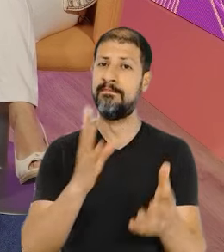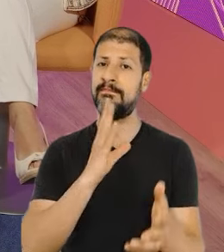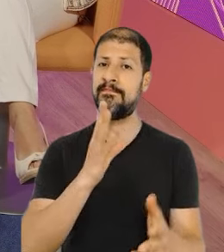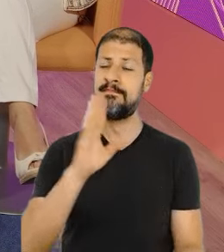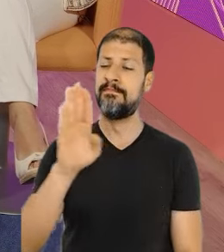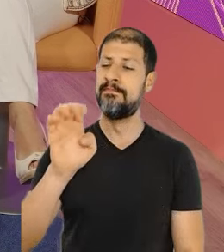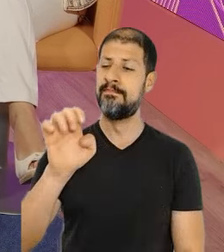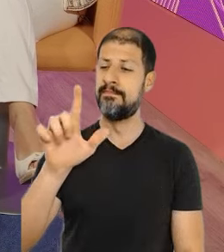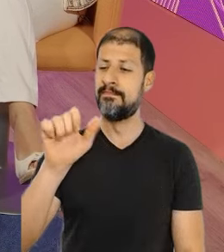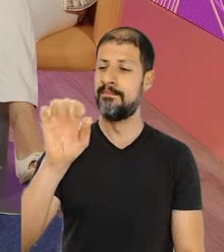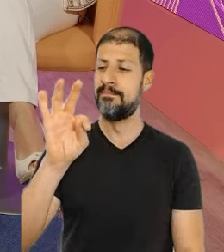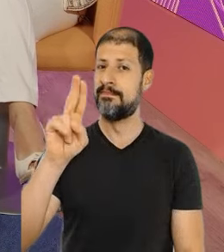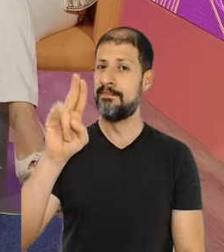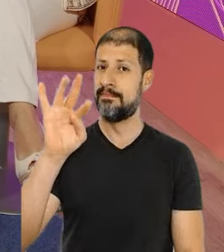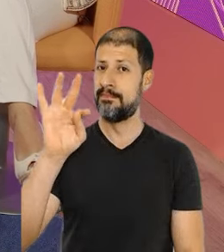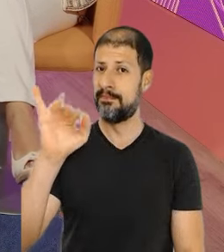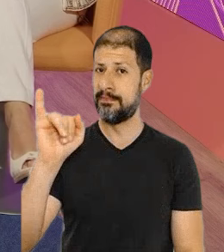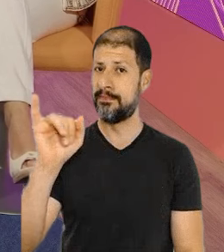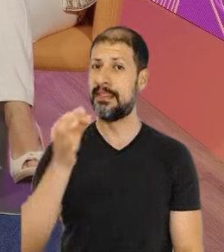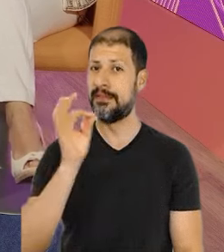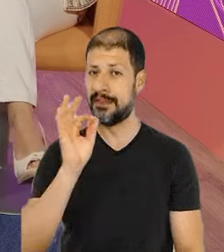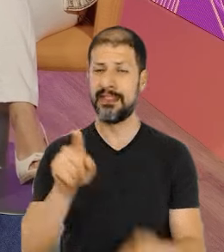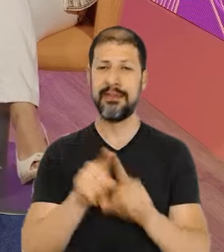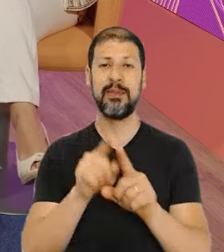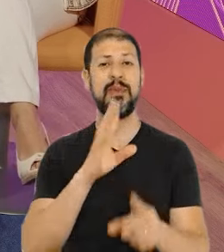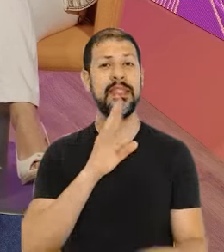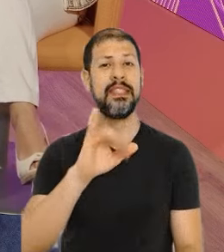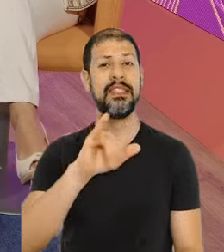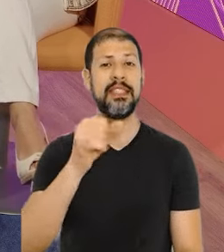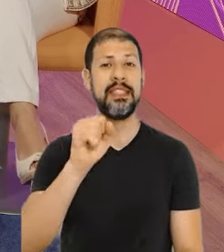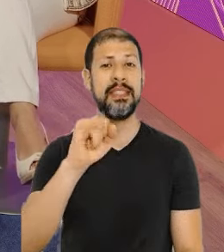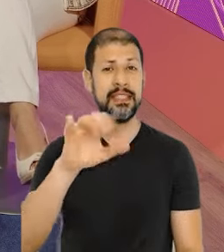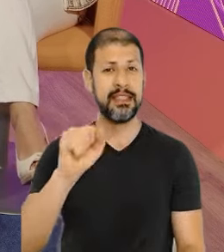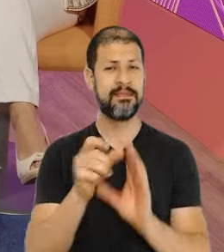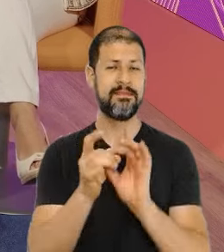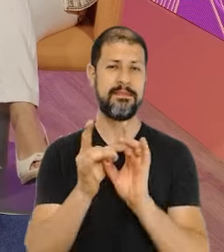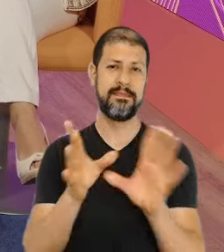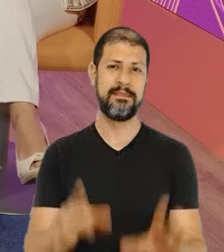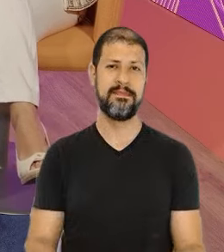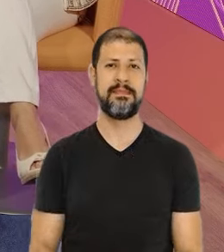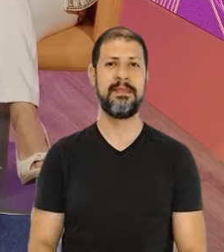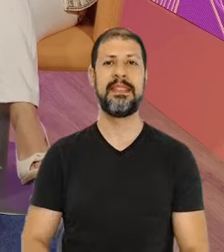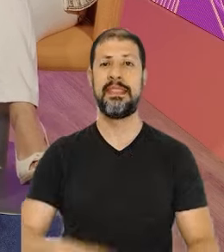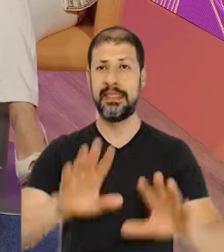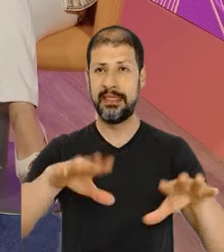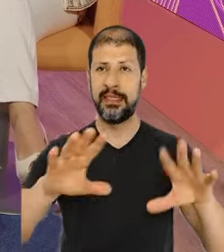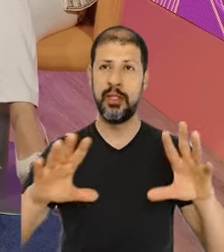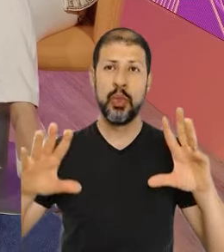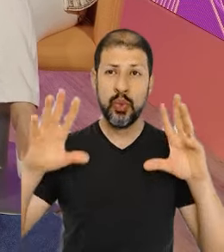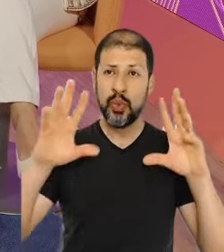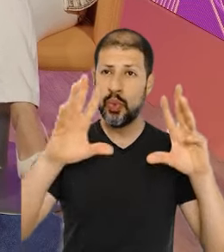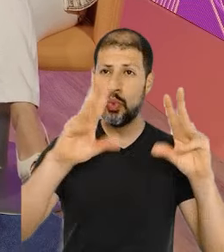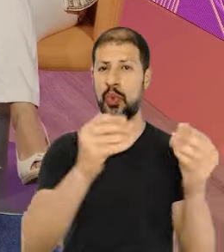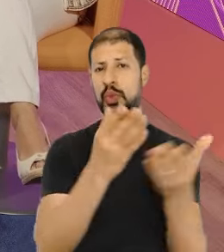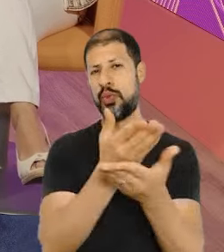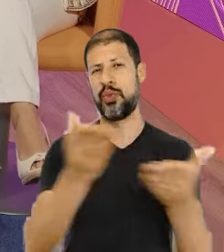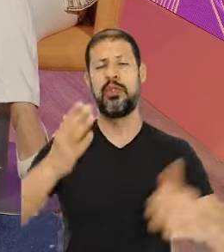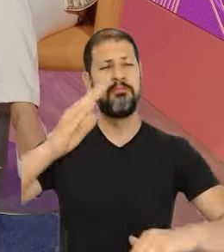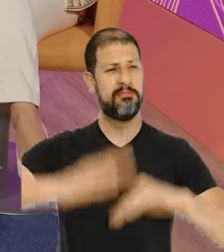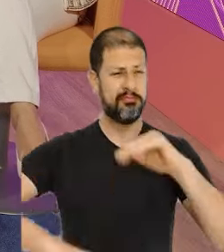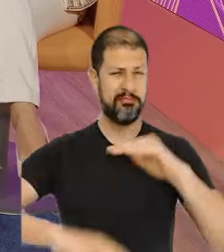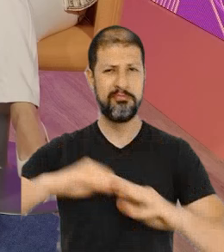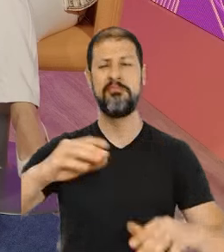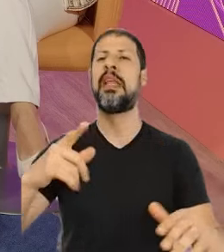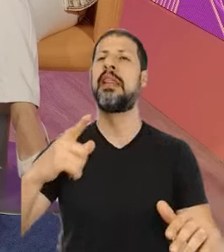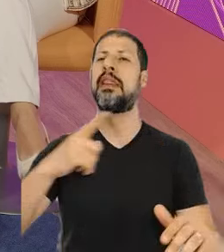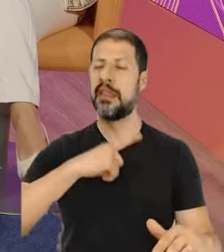Bel café que queira conhecer a Jéssica fiquem à vontade então Tod todos vocês é